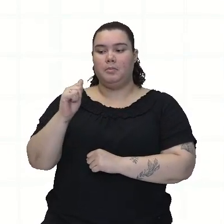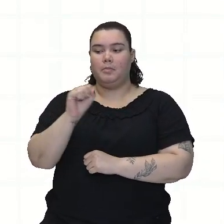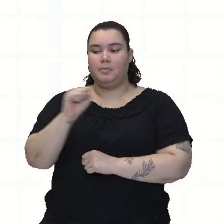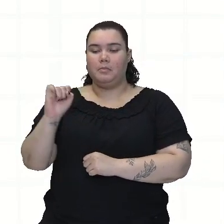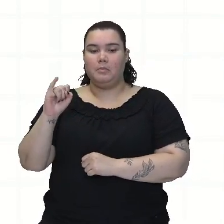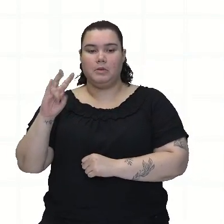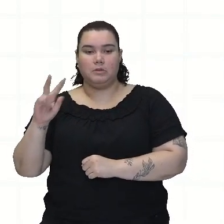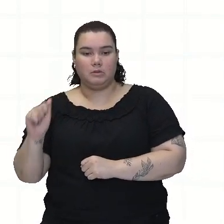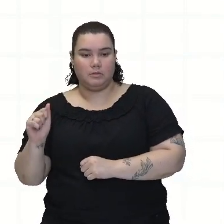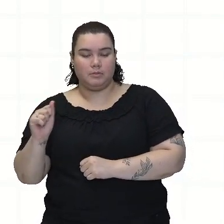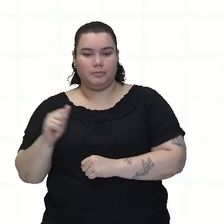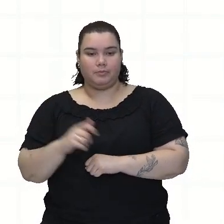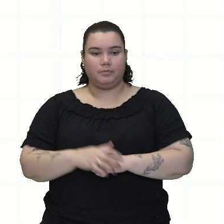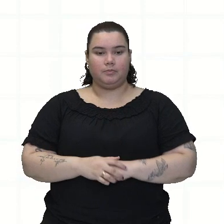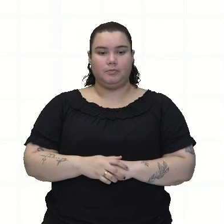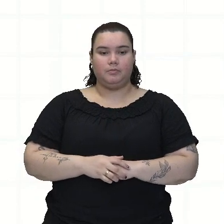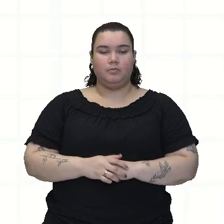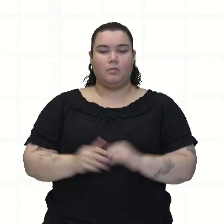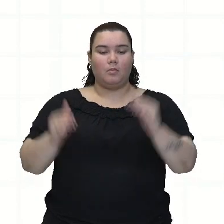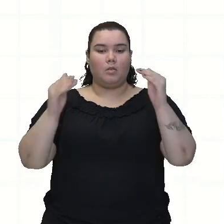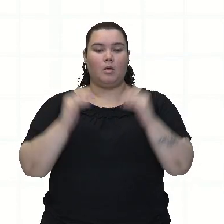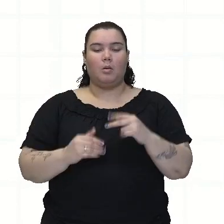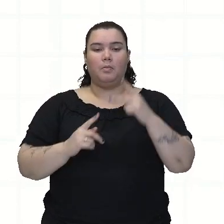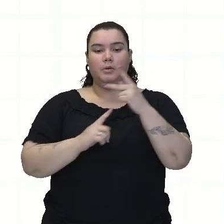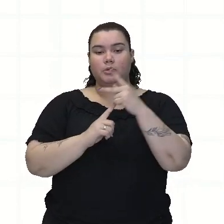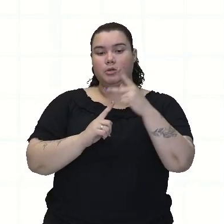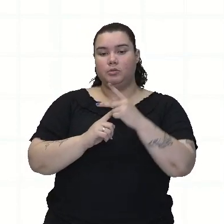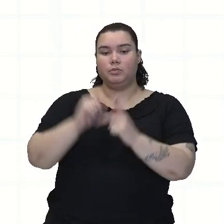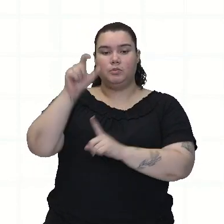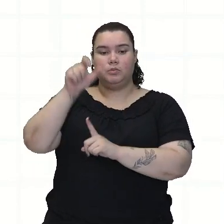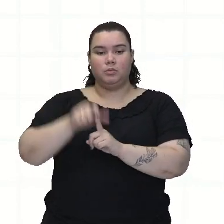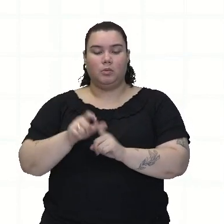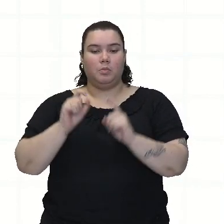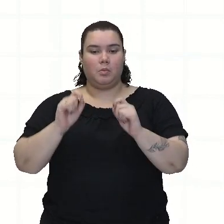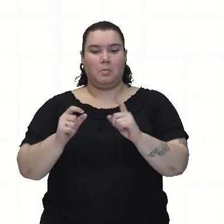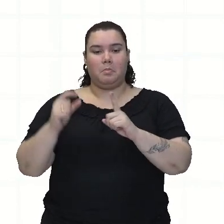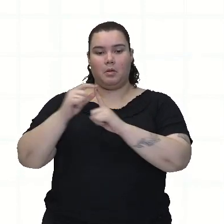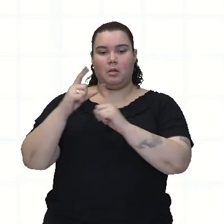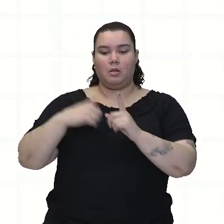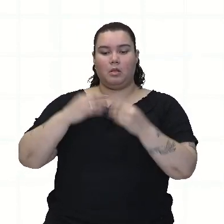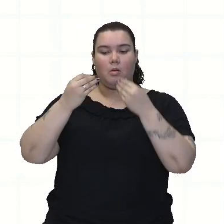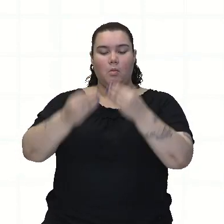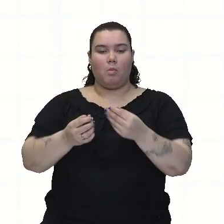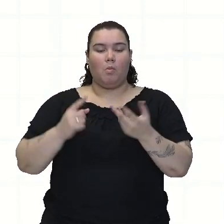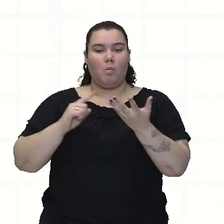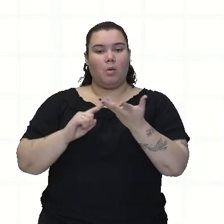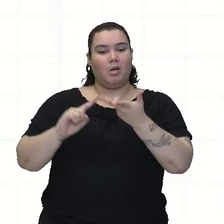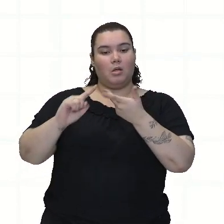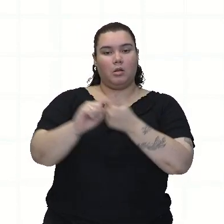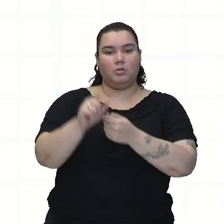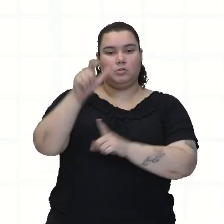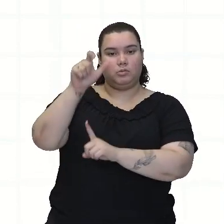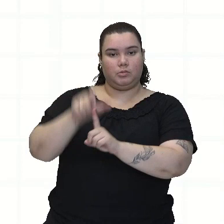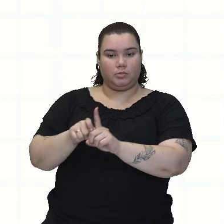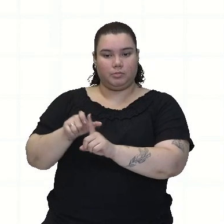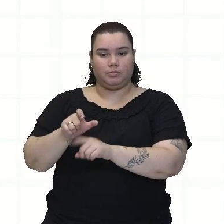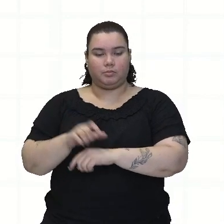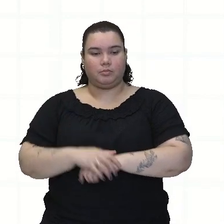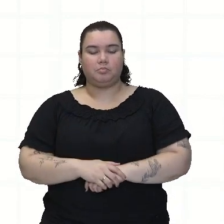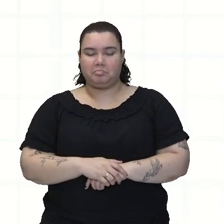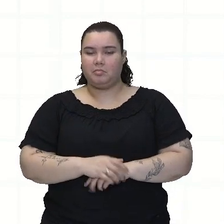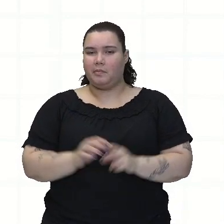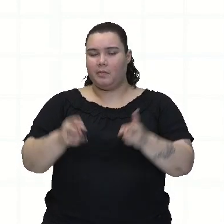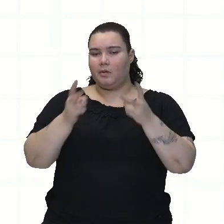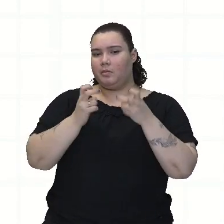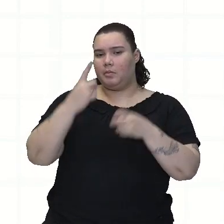voz passiva. E o predicativo do sujeito, termo que atribui qualidade ao sujeito. Olha que interessante. Ele